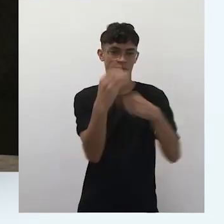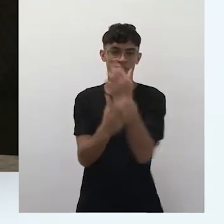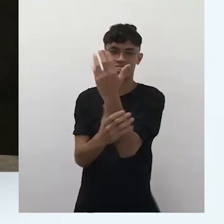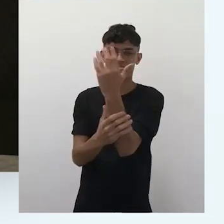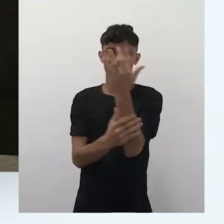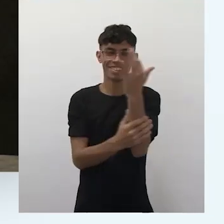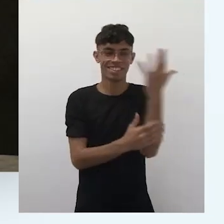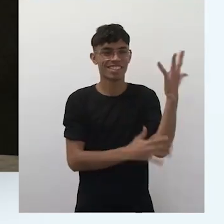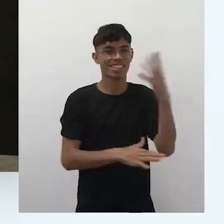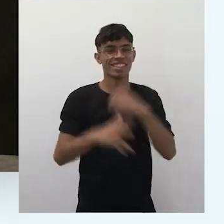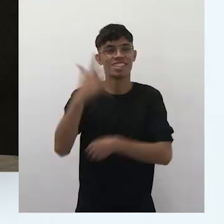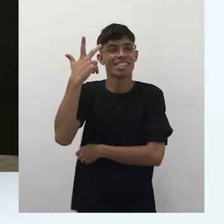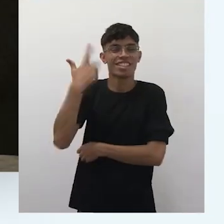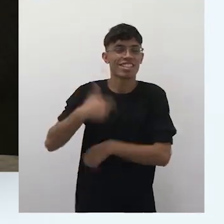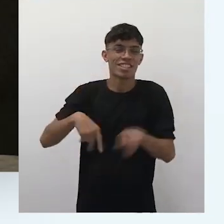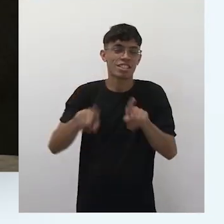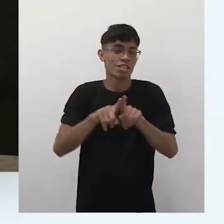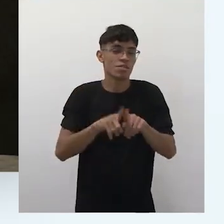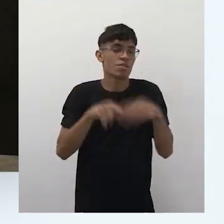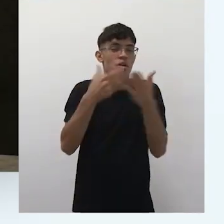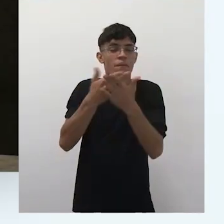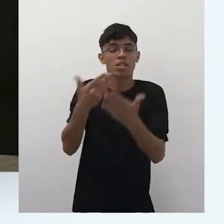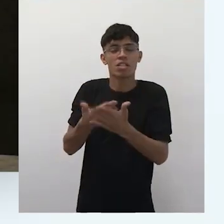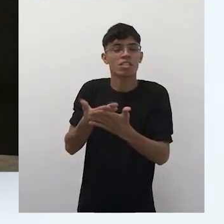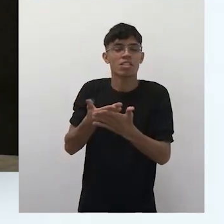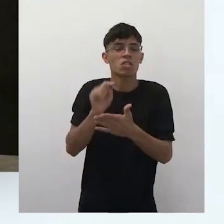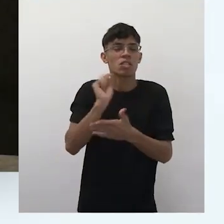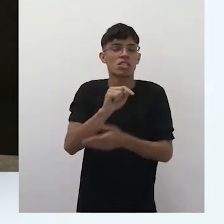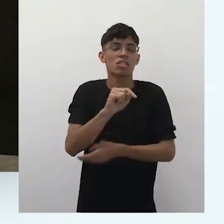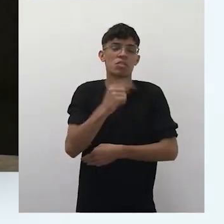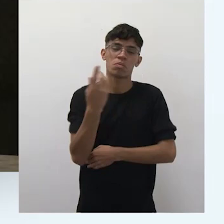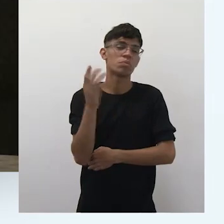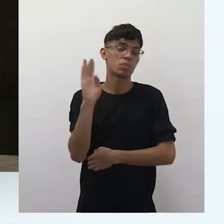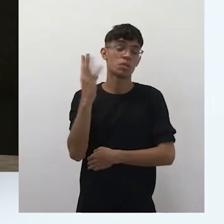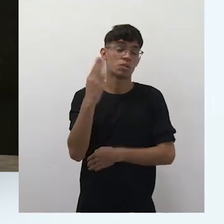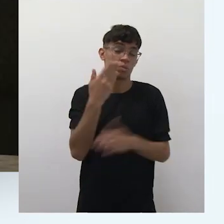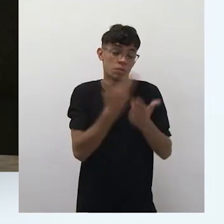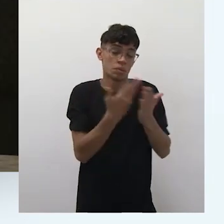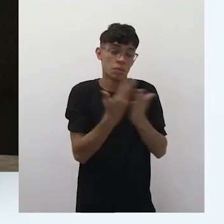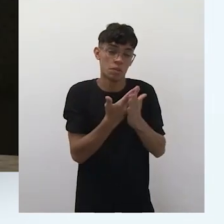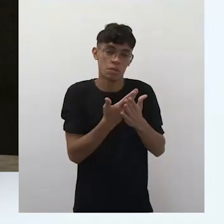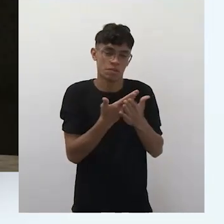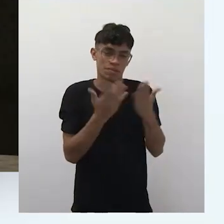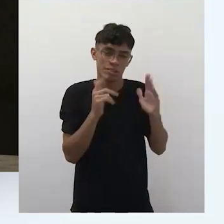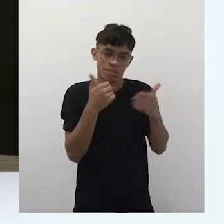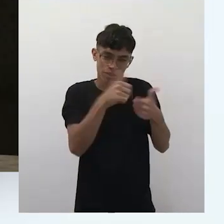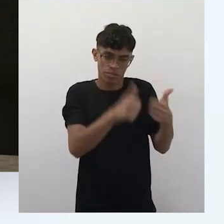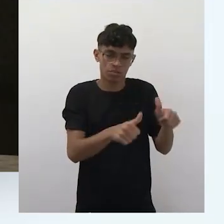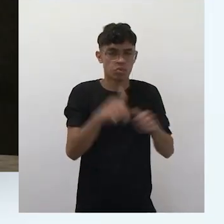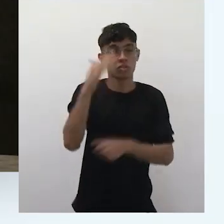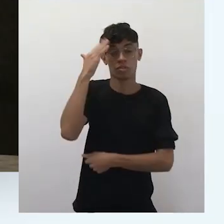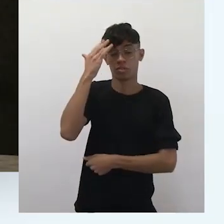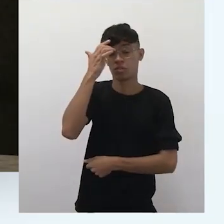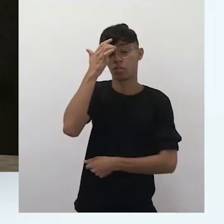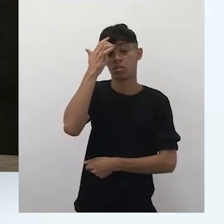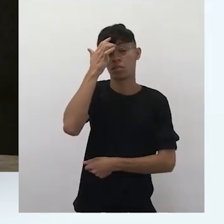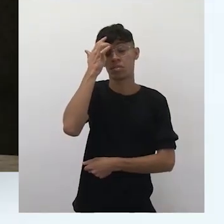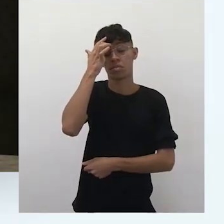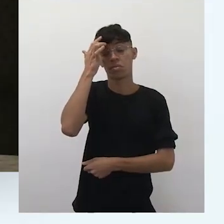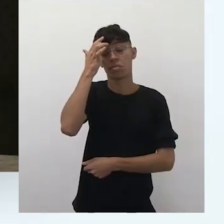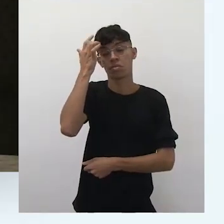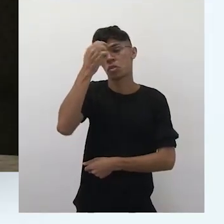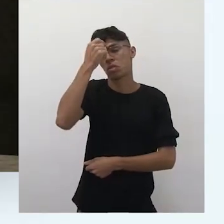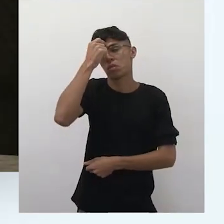apenas natureza e quem deve trabalhar com educação ambiental, então, seria o biólogo. A gente sabe que a